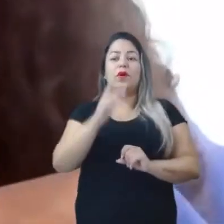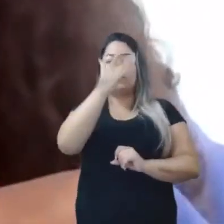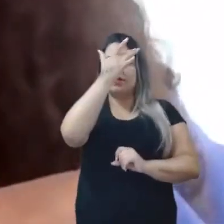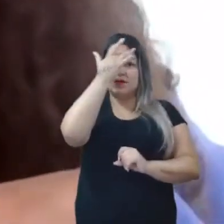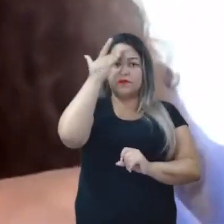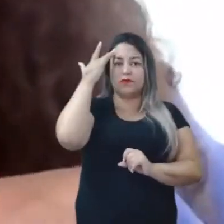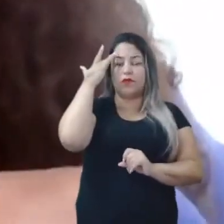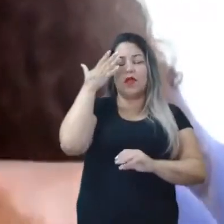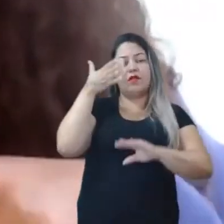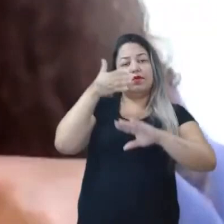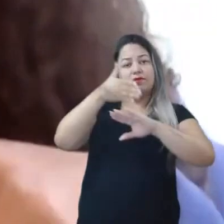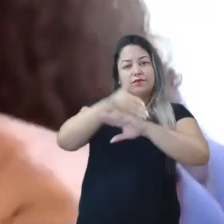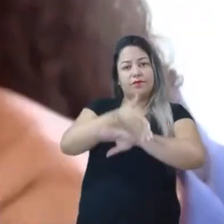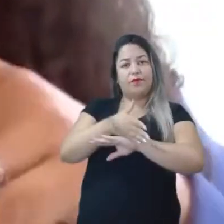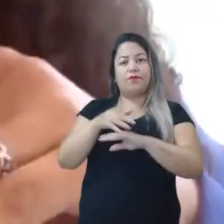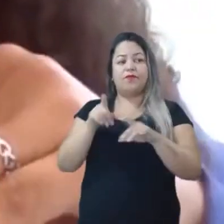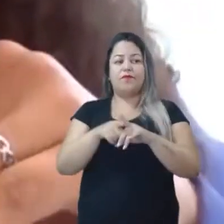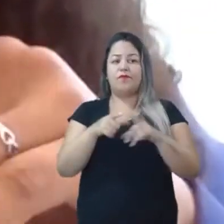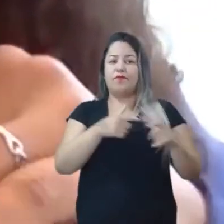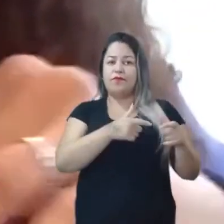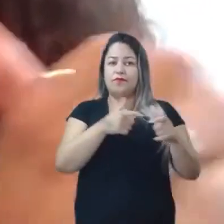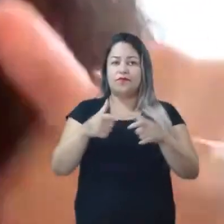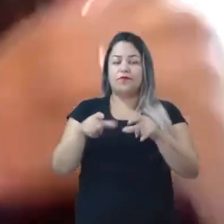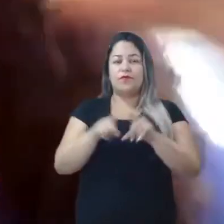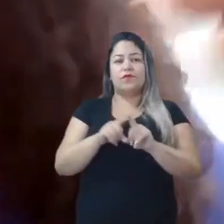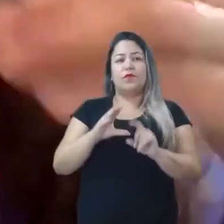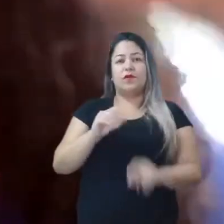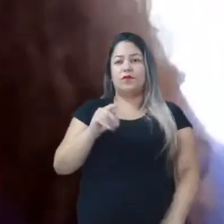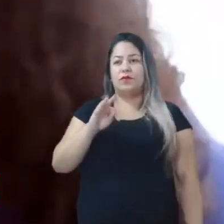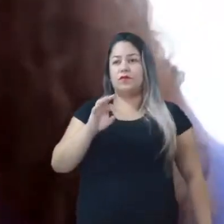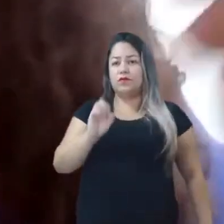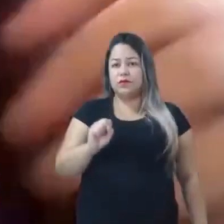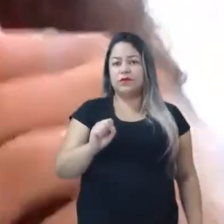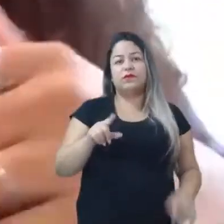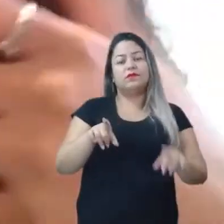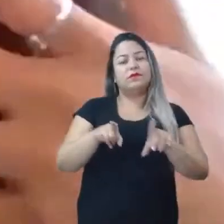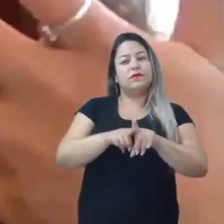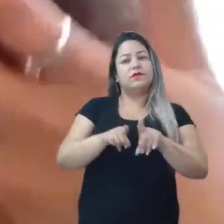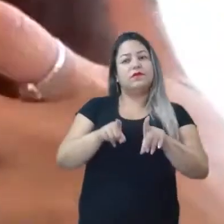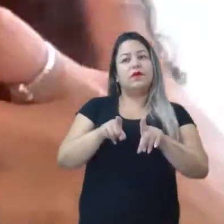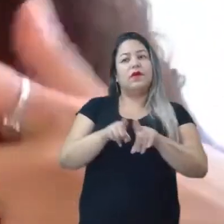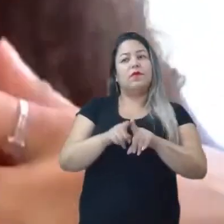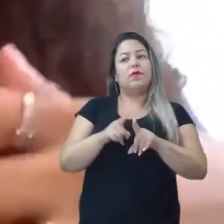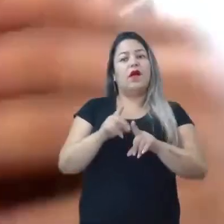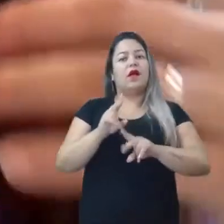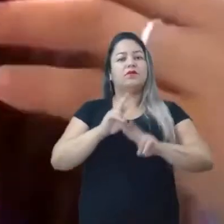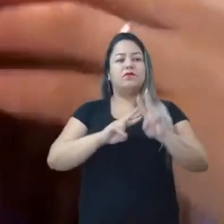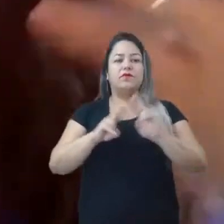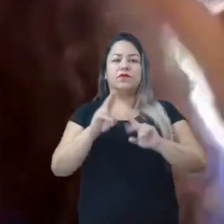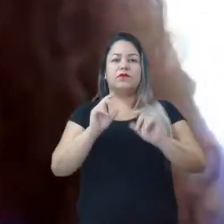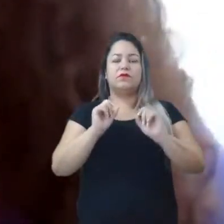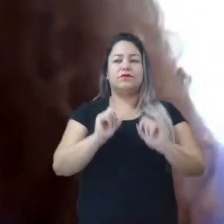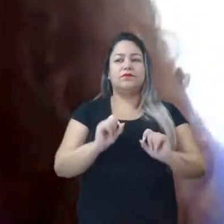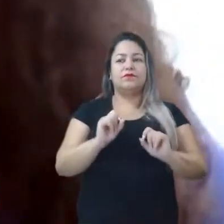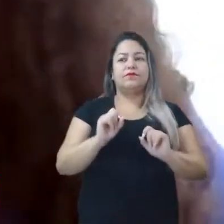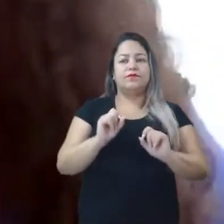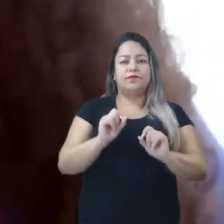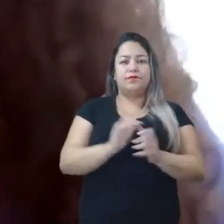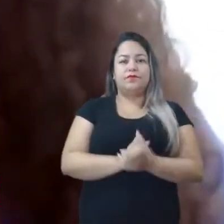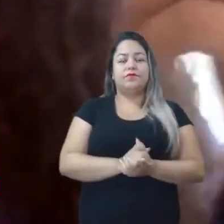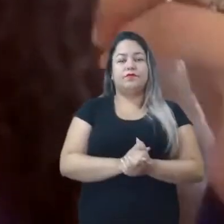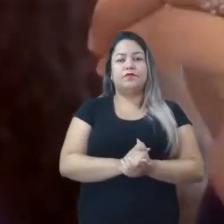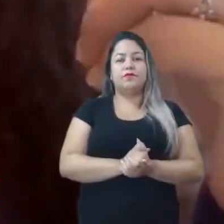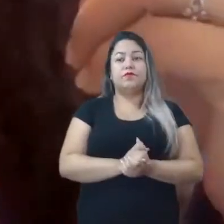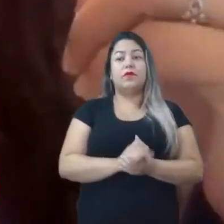elas acessam esses espaços através das cotas, como eles passam a ser visto, né, a ser estereotipado.